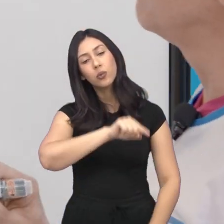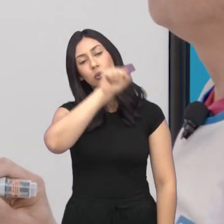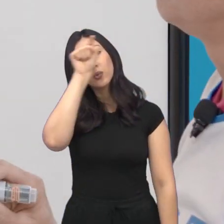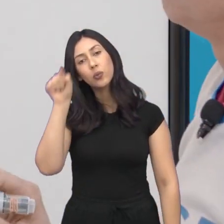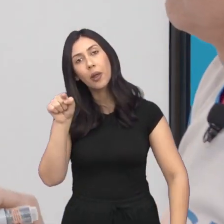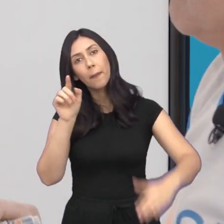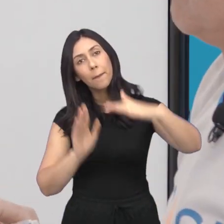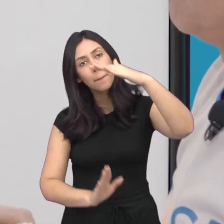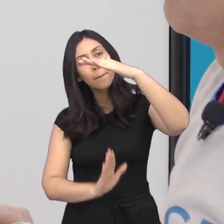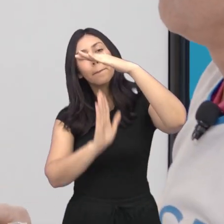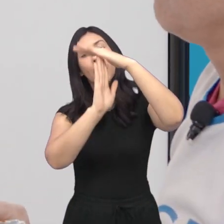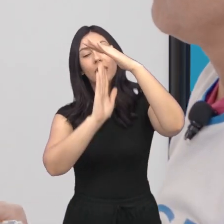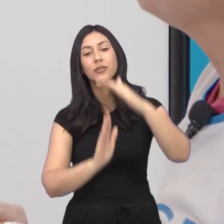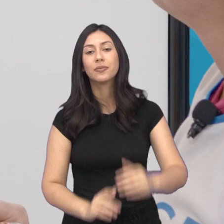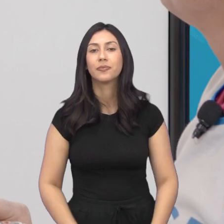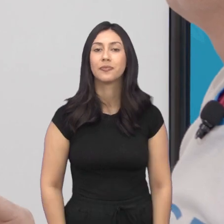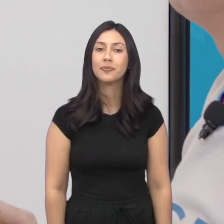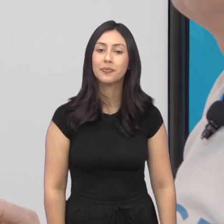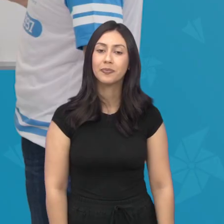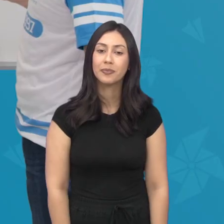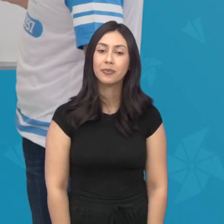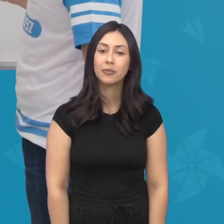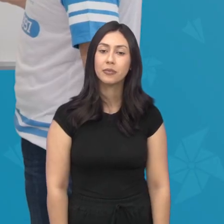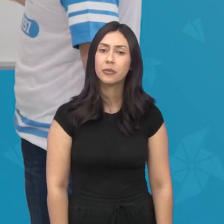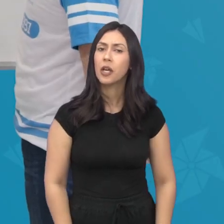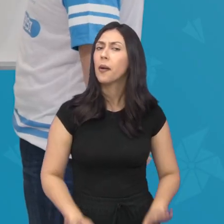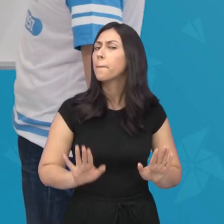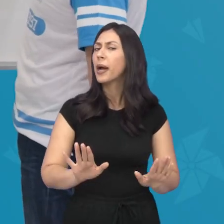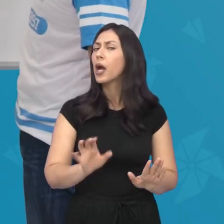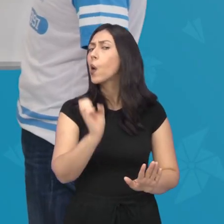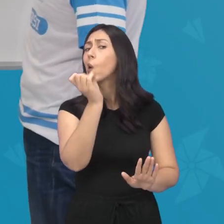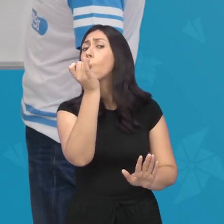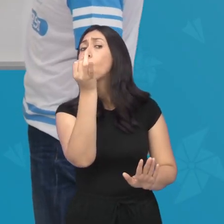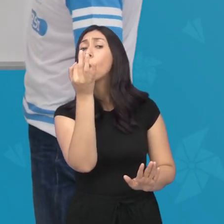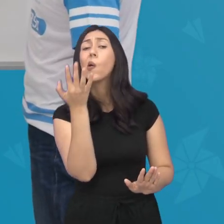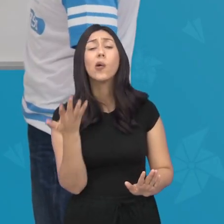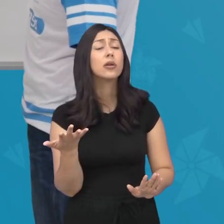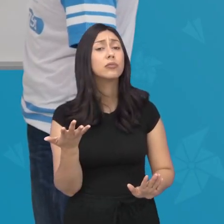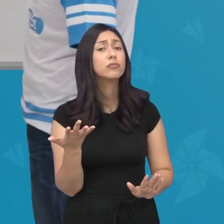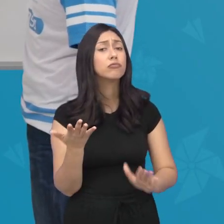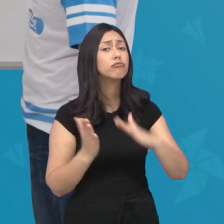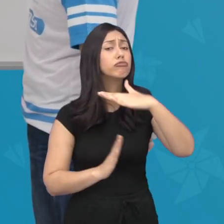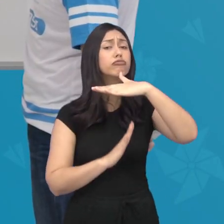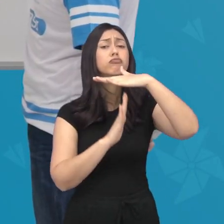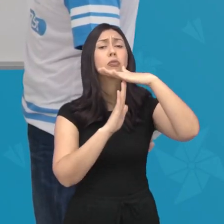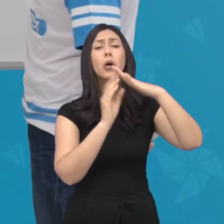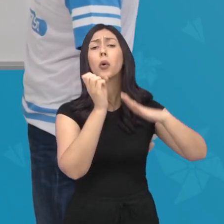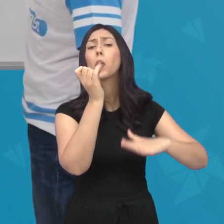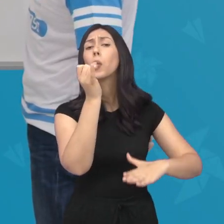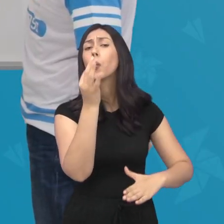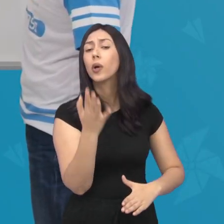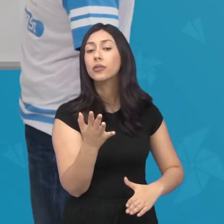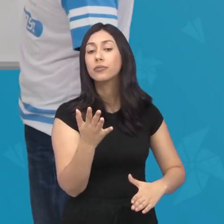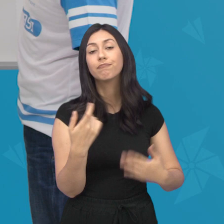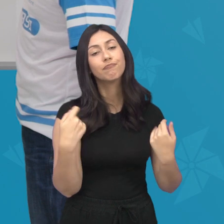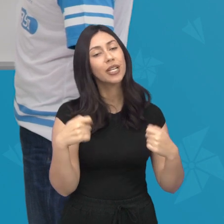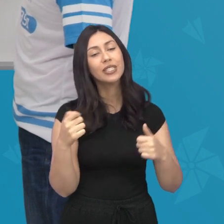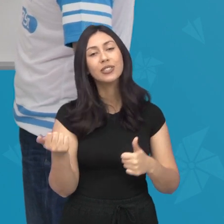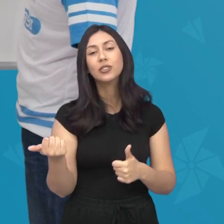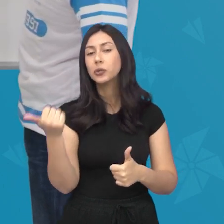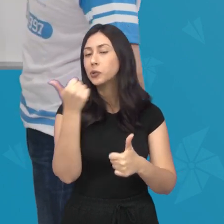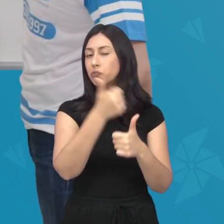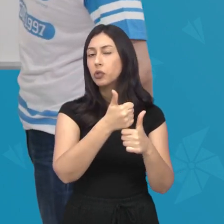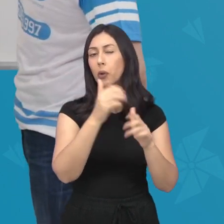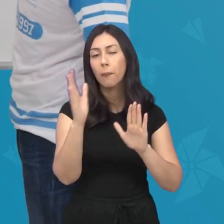máximo. Ok? E quanto que é esse máximo? Quanto que é esse valor aqui?